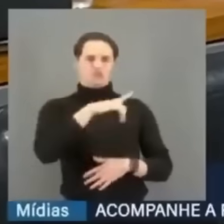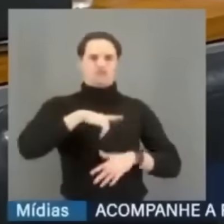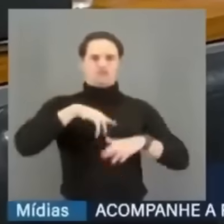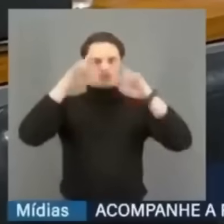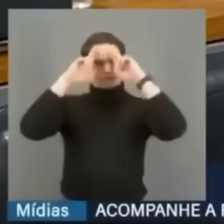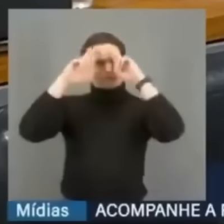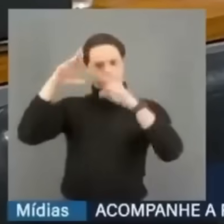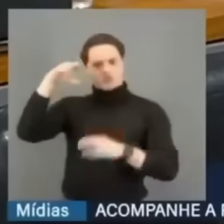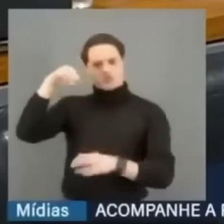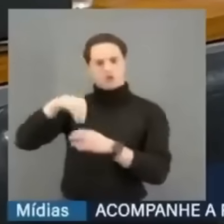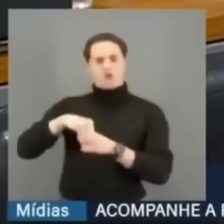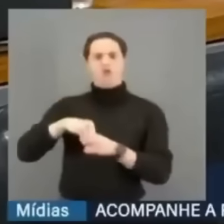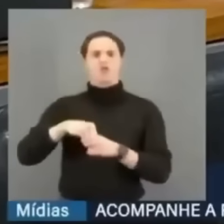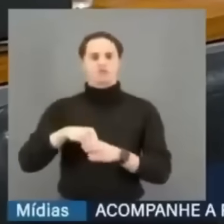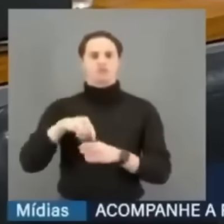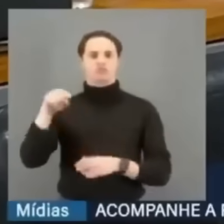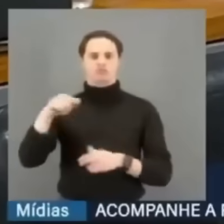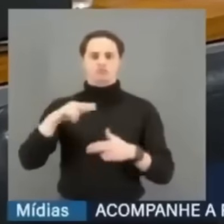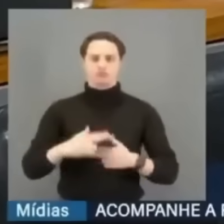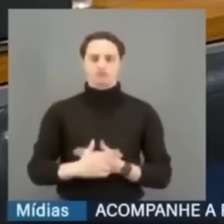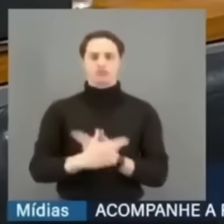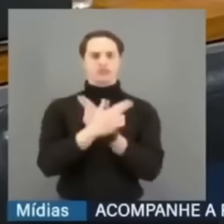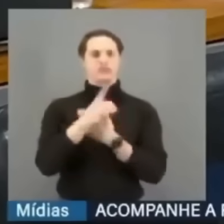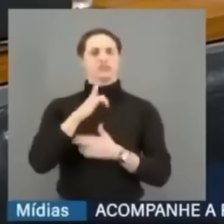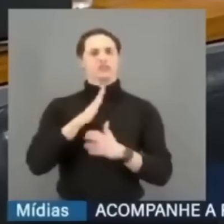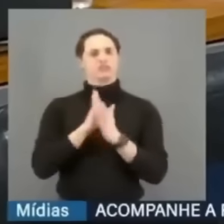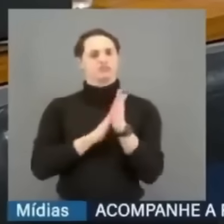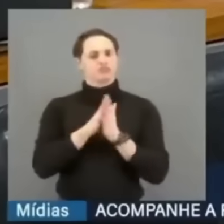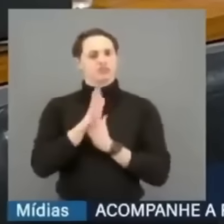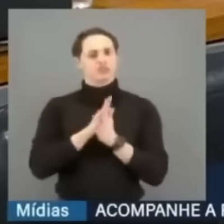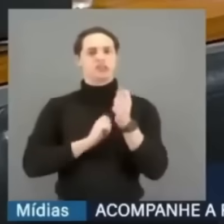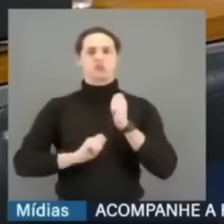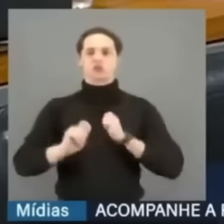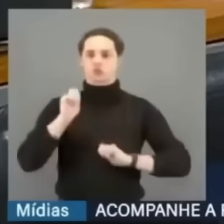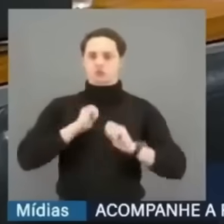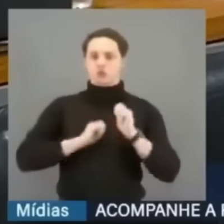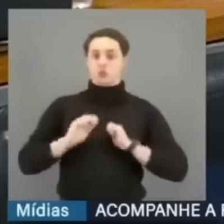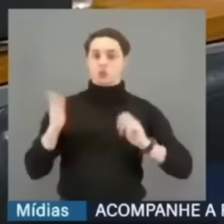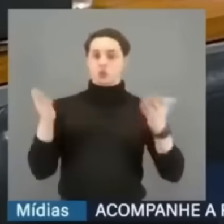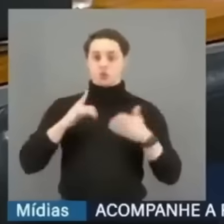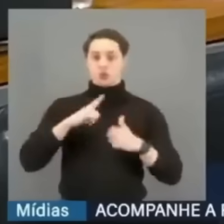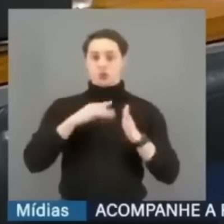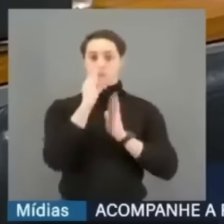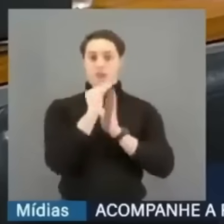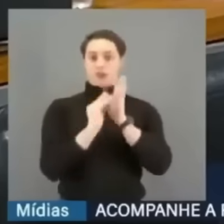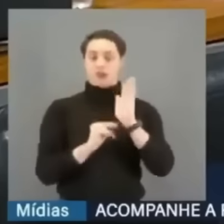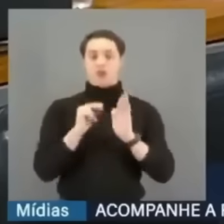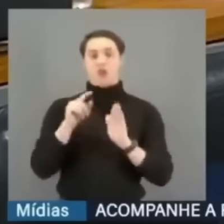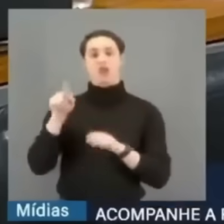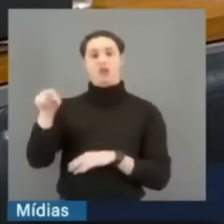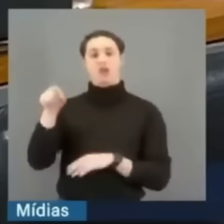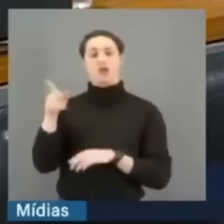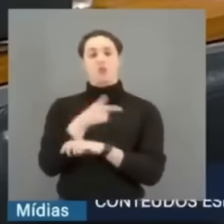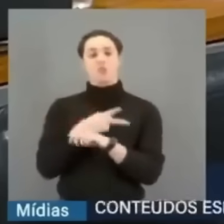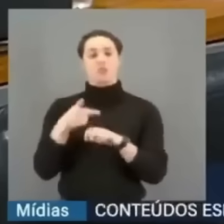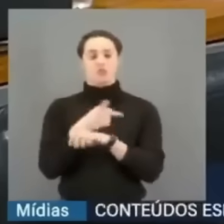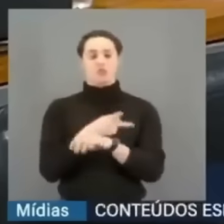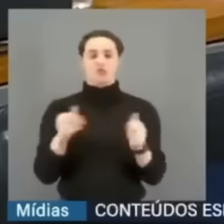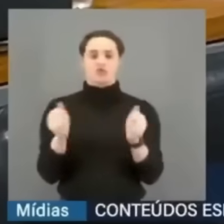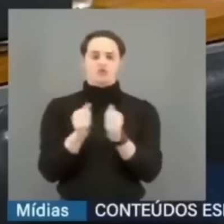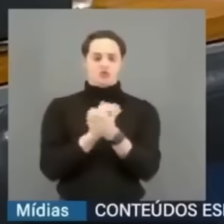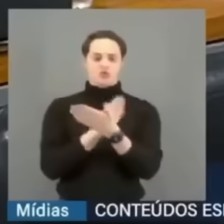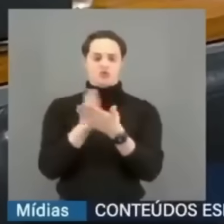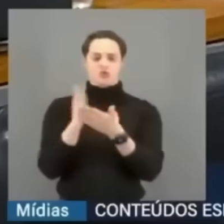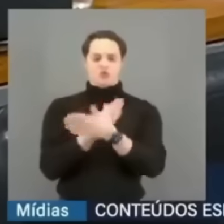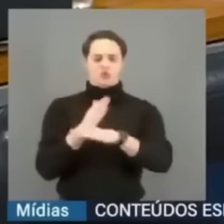respeitado nas Forças Armadas, ele está ansioso. Hoje saiu uma matéria que ele está, inclusive, buscando, junto a alguns